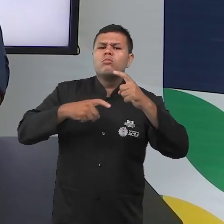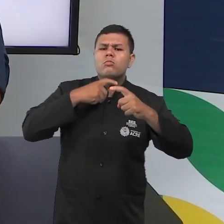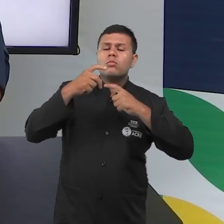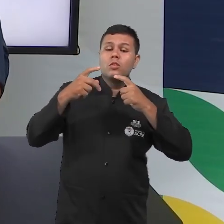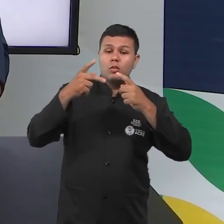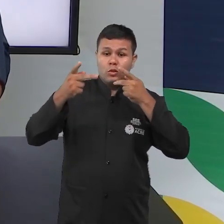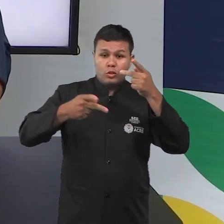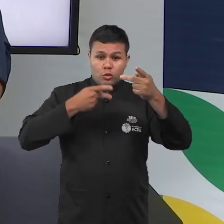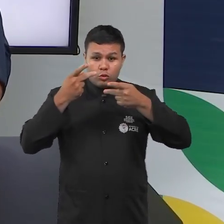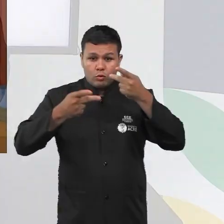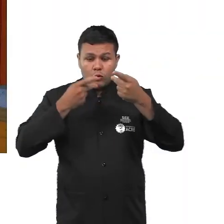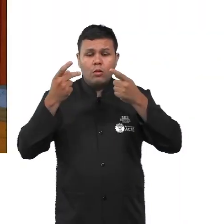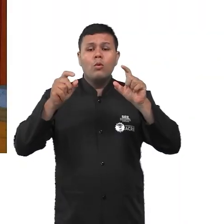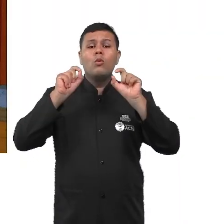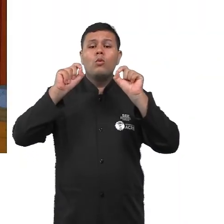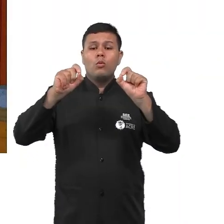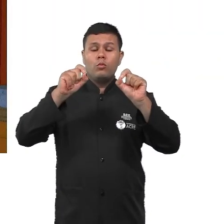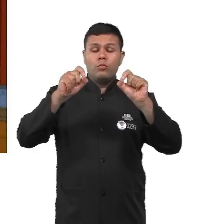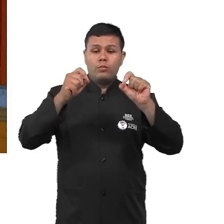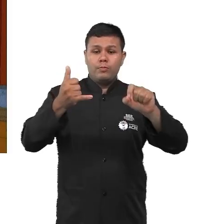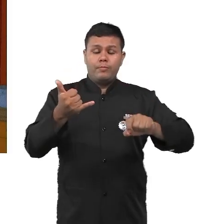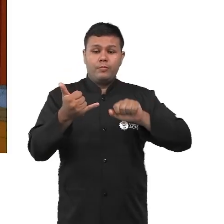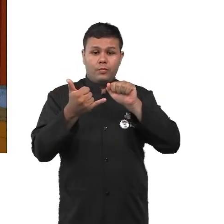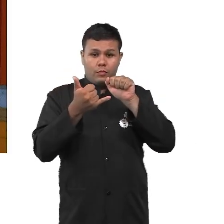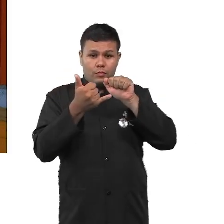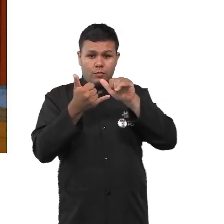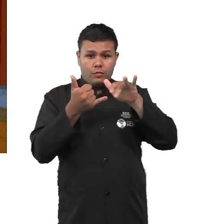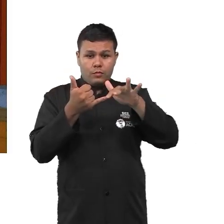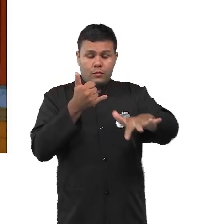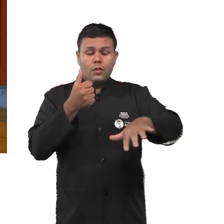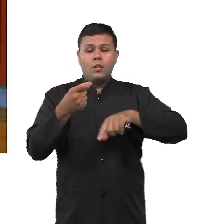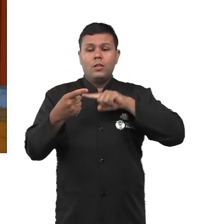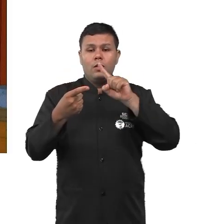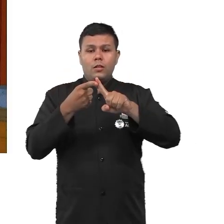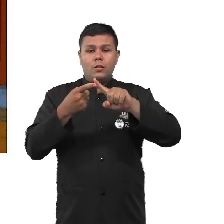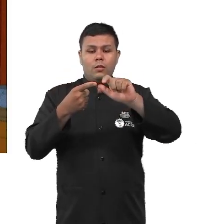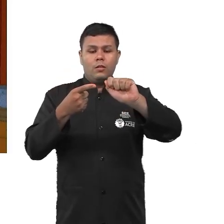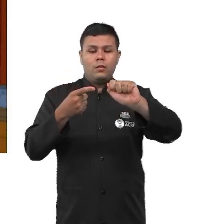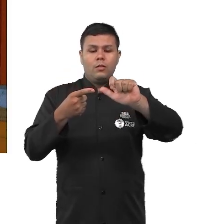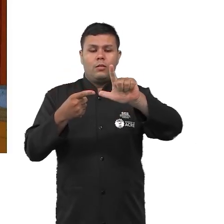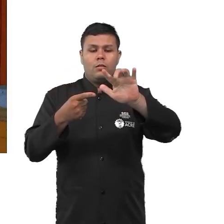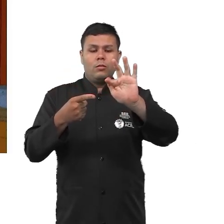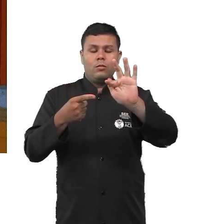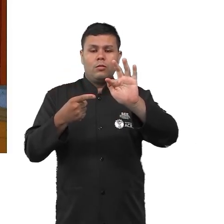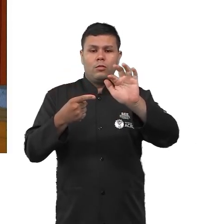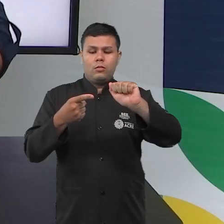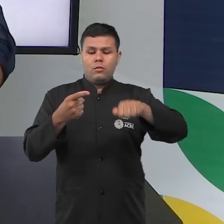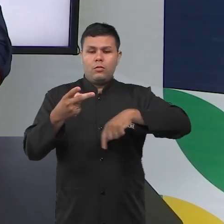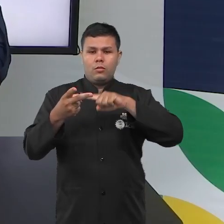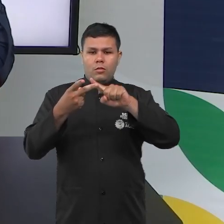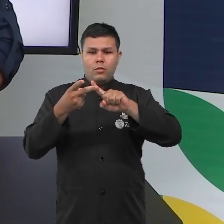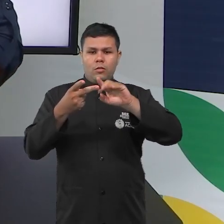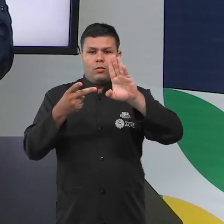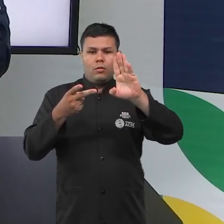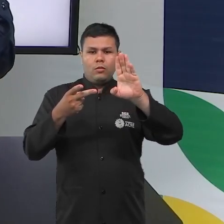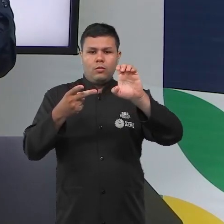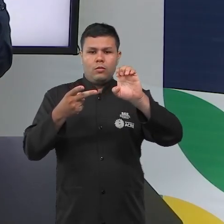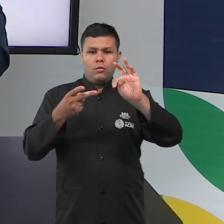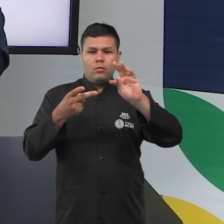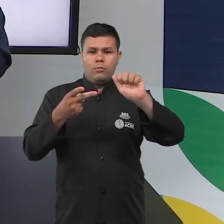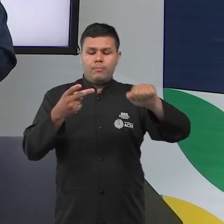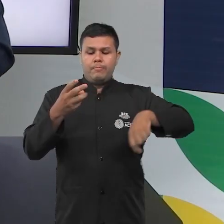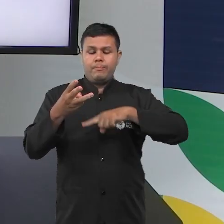falamos na aula de hoje sobre emissão alfa, beta, gama, sobre radiação,